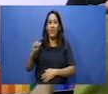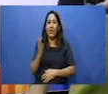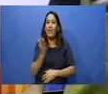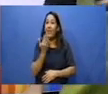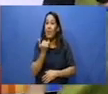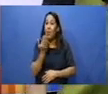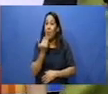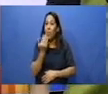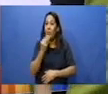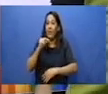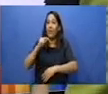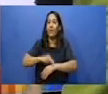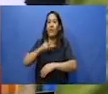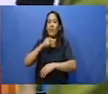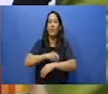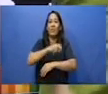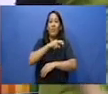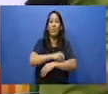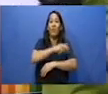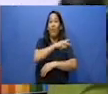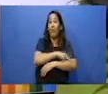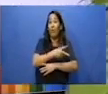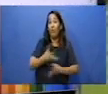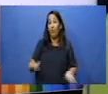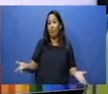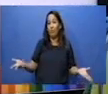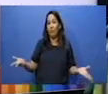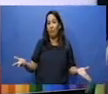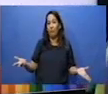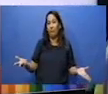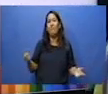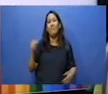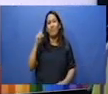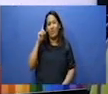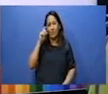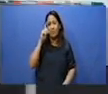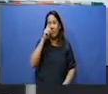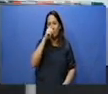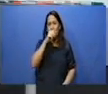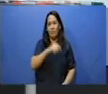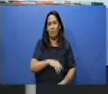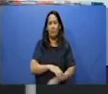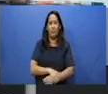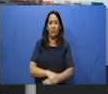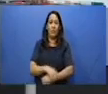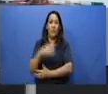tá? Vamos lá escrever? Caderno na mão.